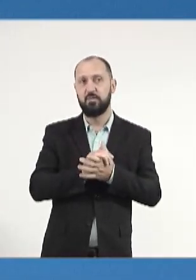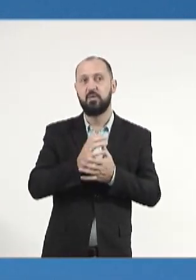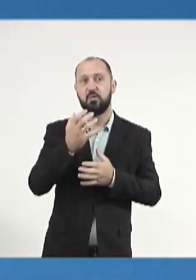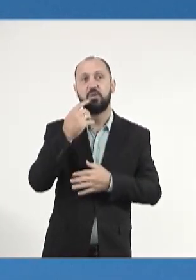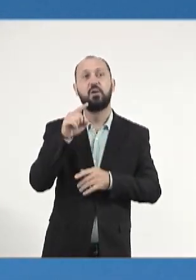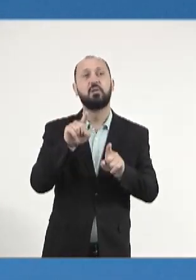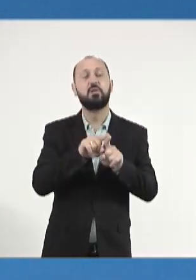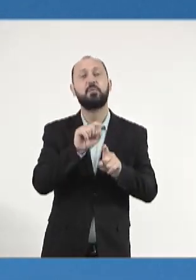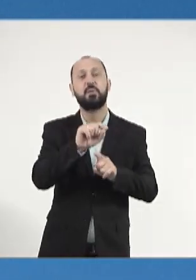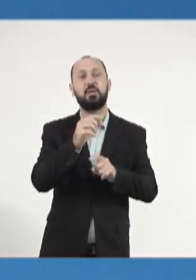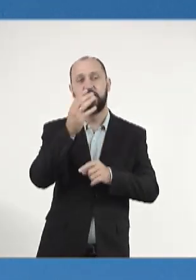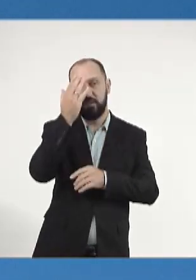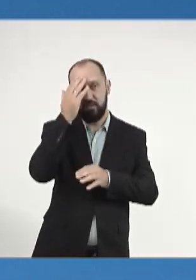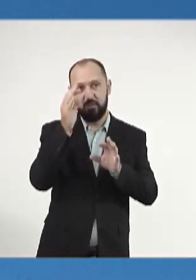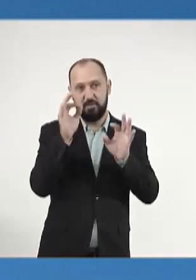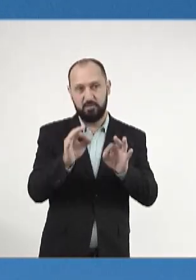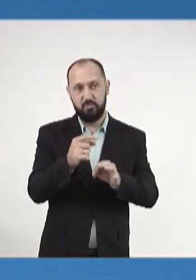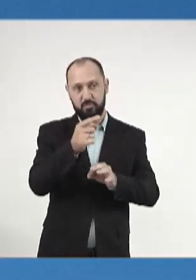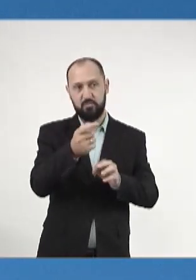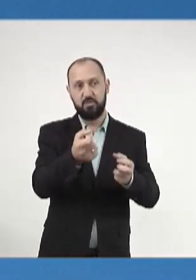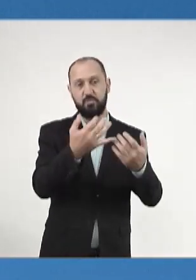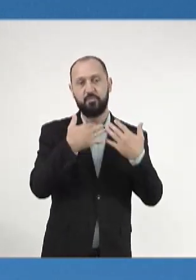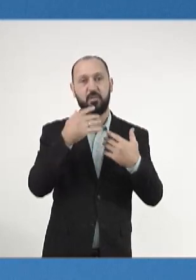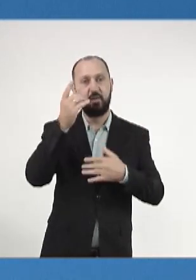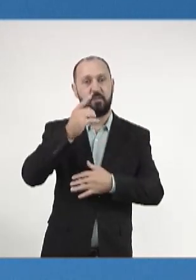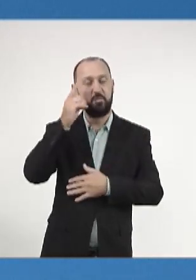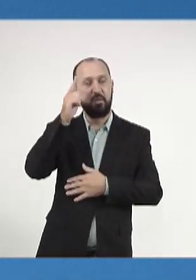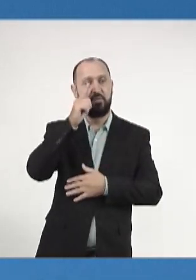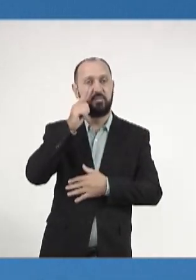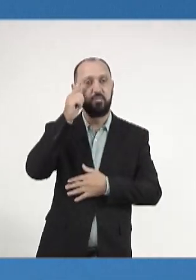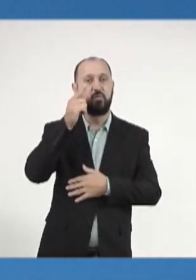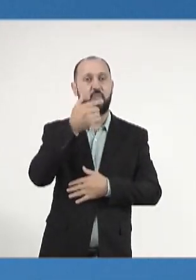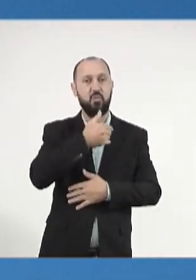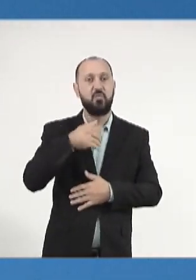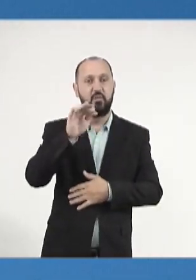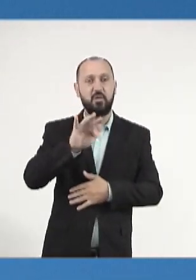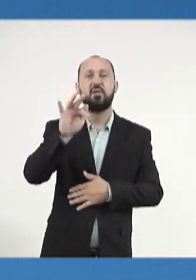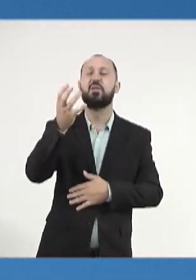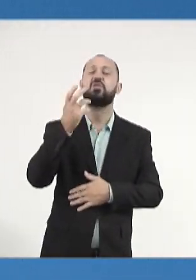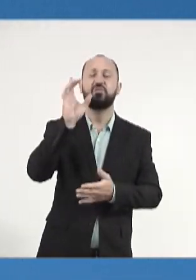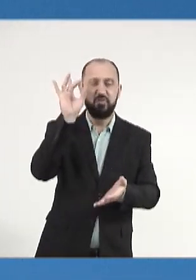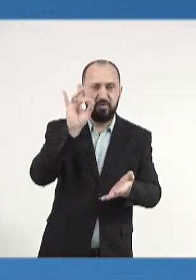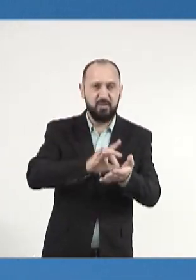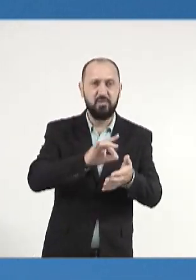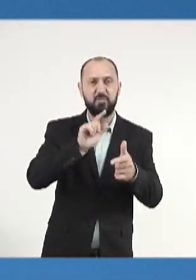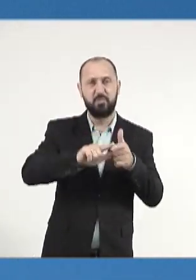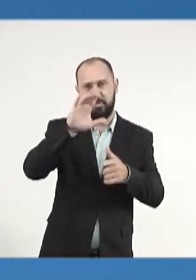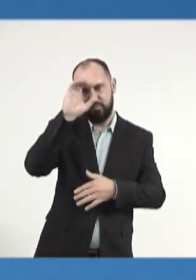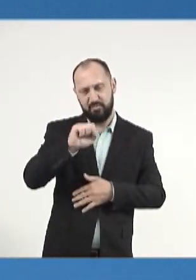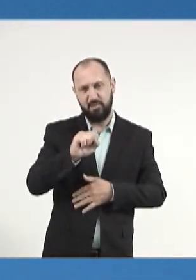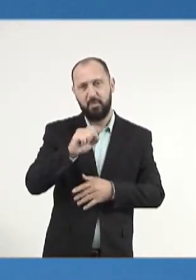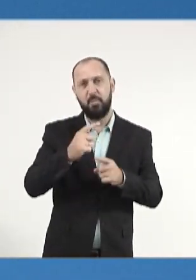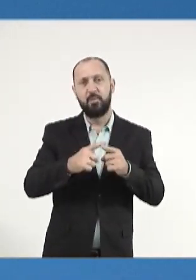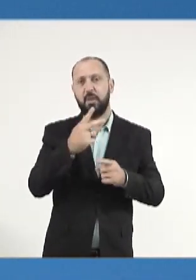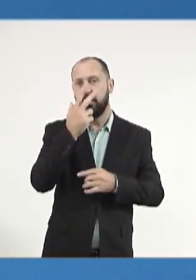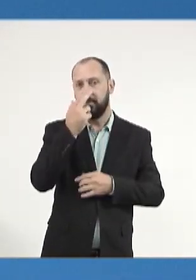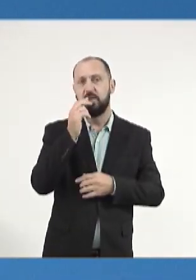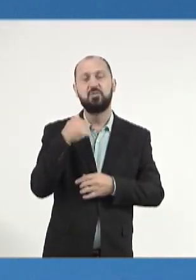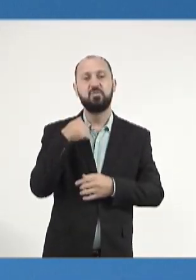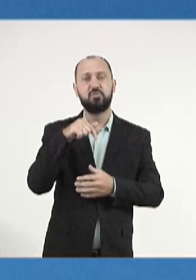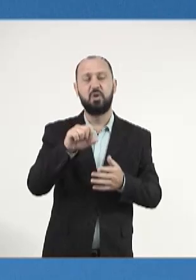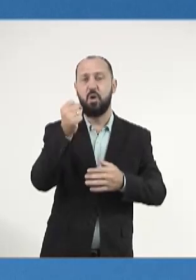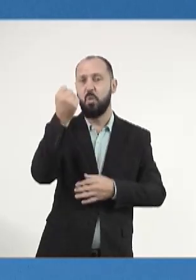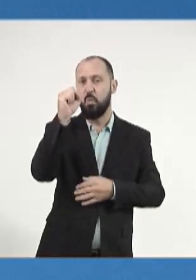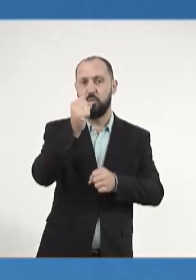queria também ter a certeza, tal como colocou a deputada Gleice, que o governo federal quer, de fato, resolver esse problema. Porque, na verdade, nós já